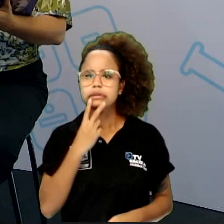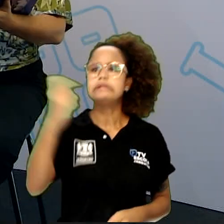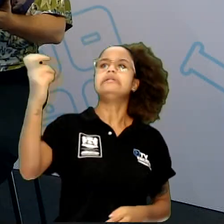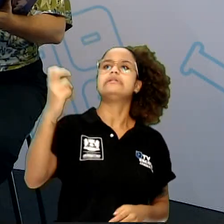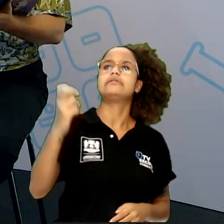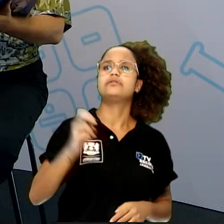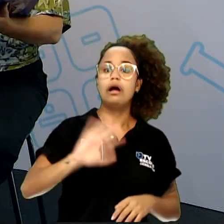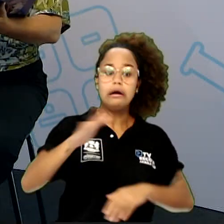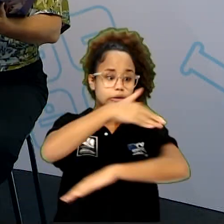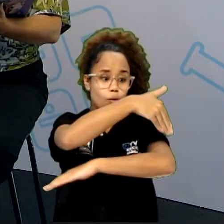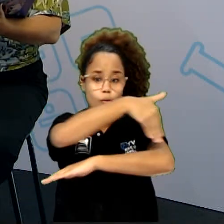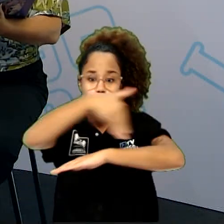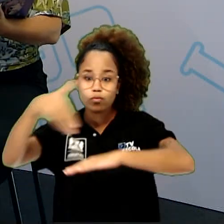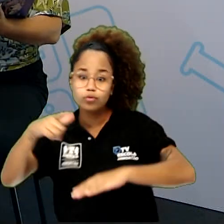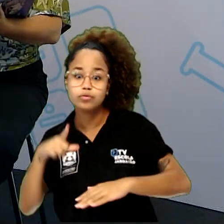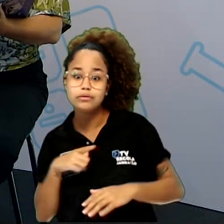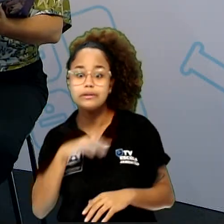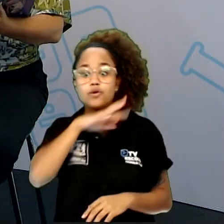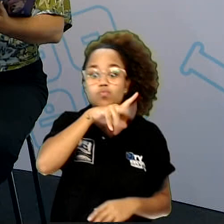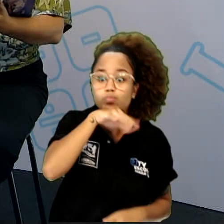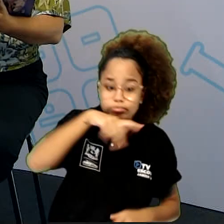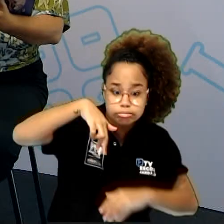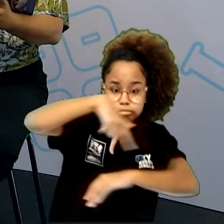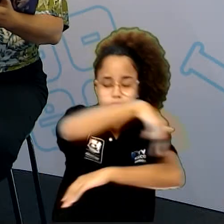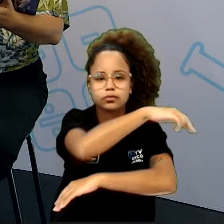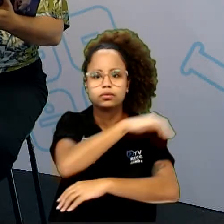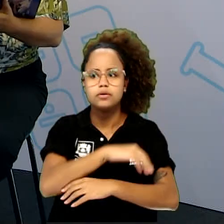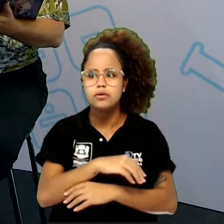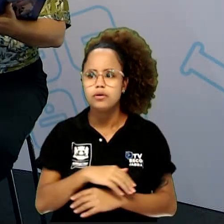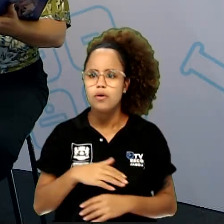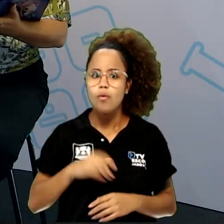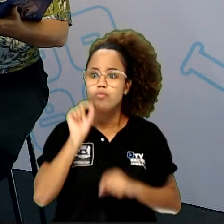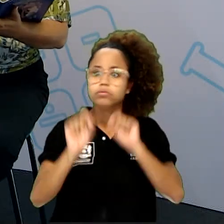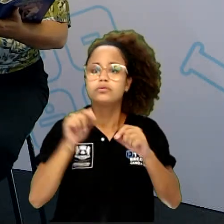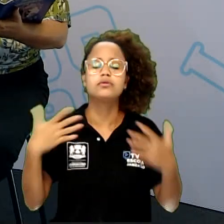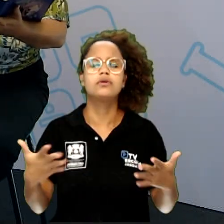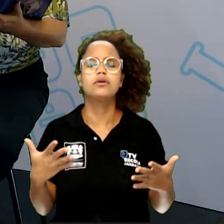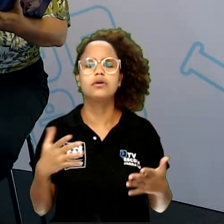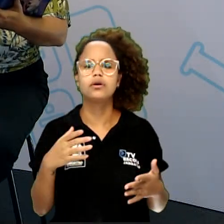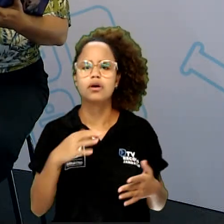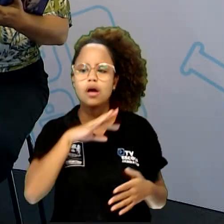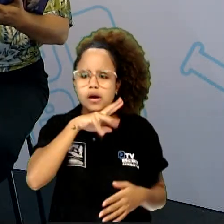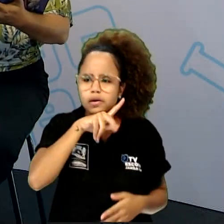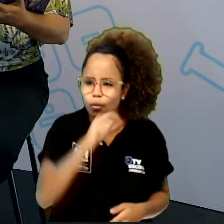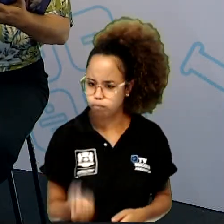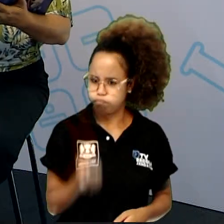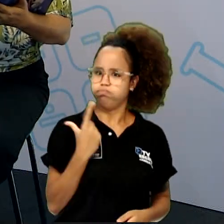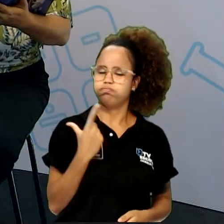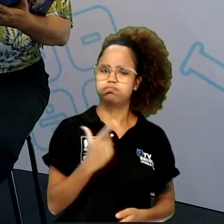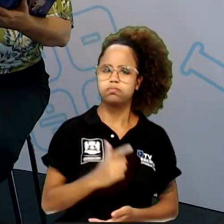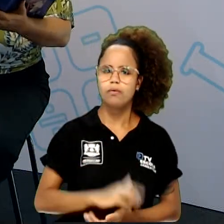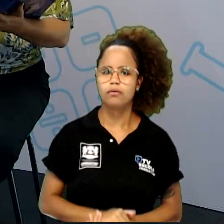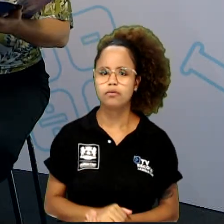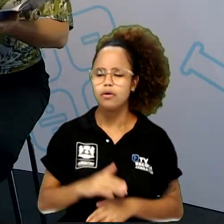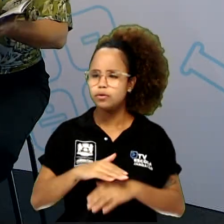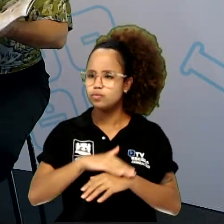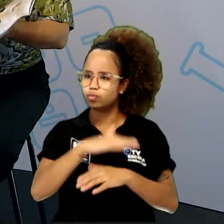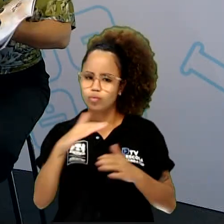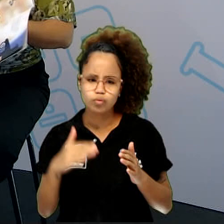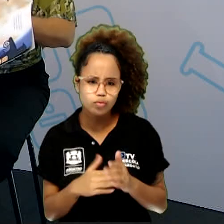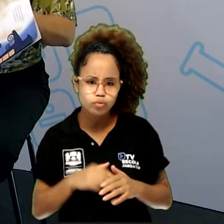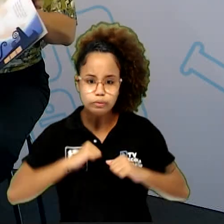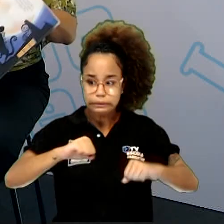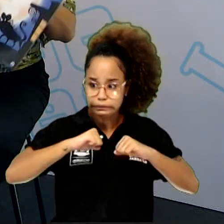"No muro há um bicho a andar!" Meu Deus, o que é aquilo? Que bicho mais esquisito! Todos saíram correndo